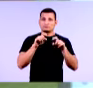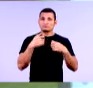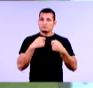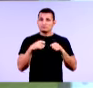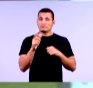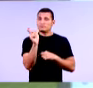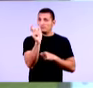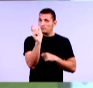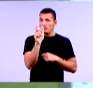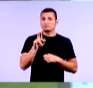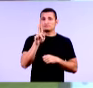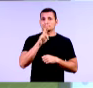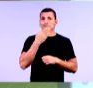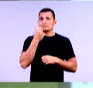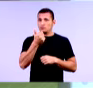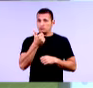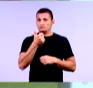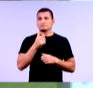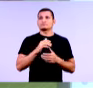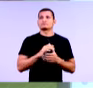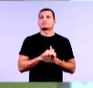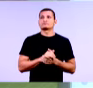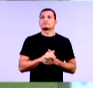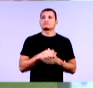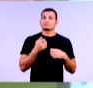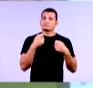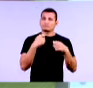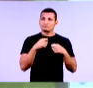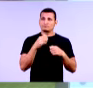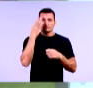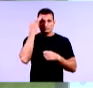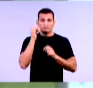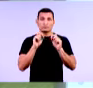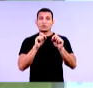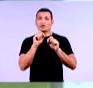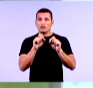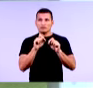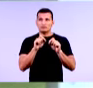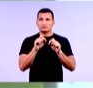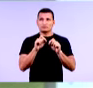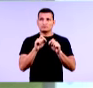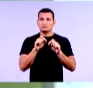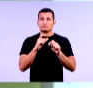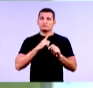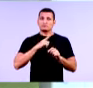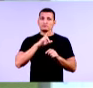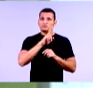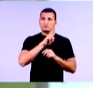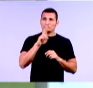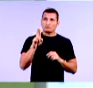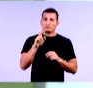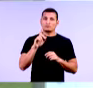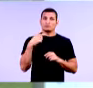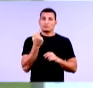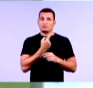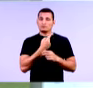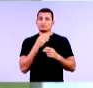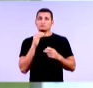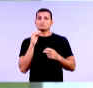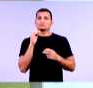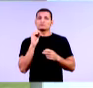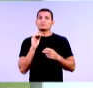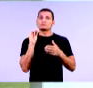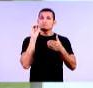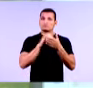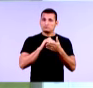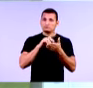né? Não é só definir o que ele é. A gente define, aí vem os nomes que nós damos efetivamente